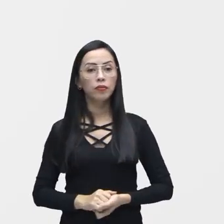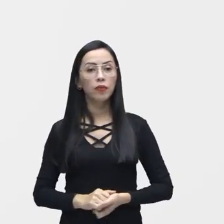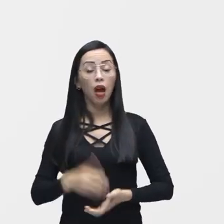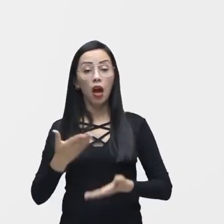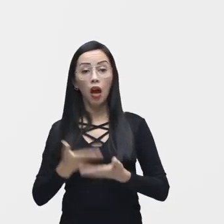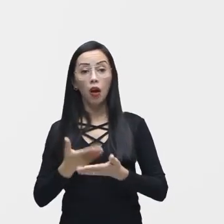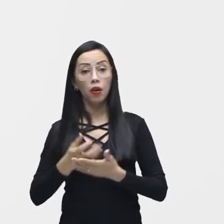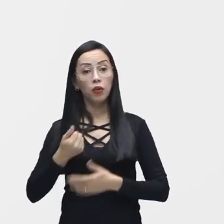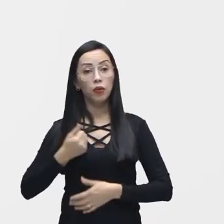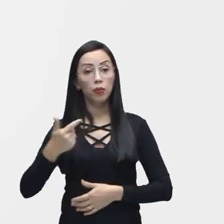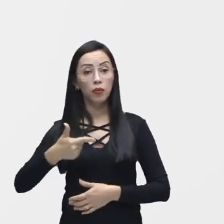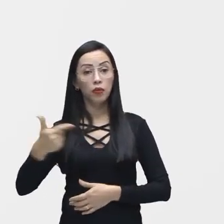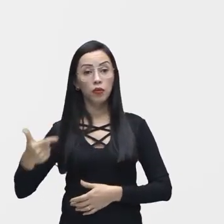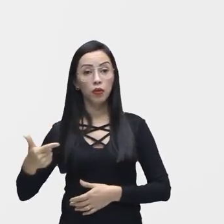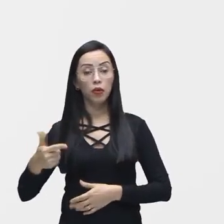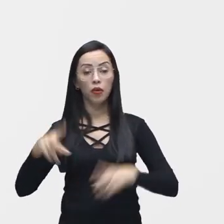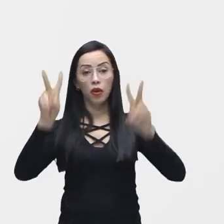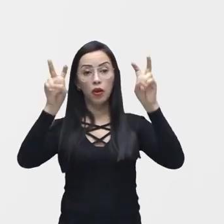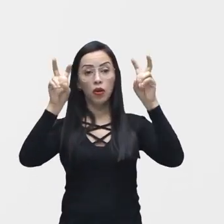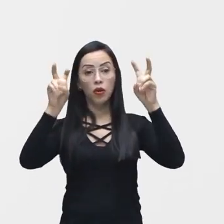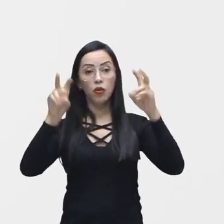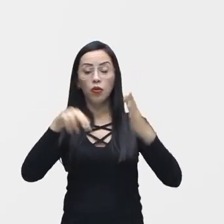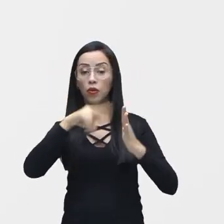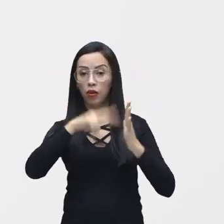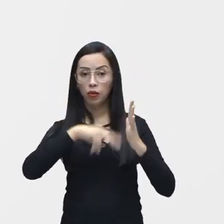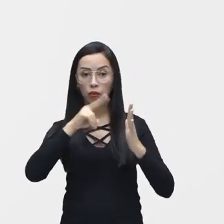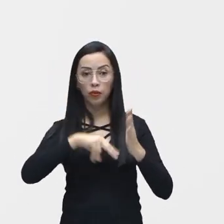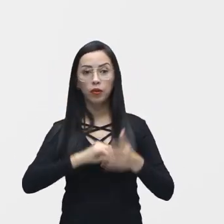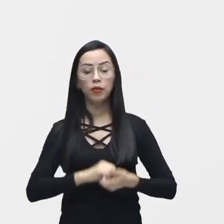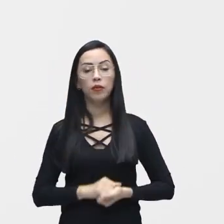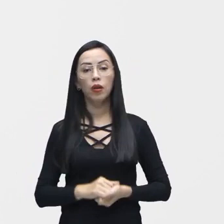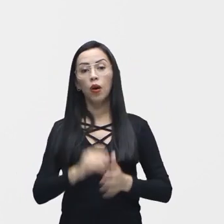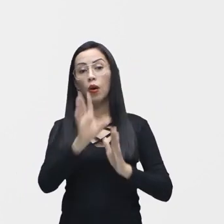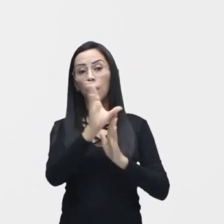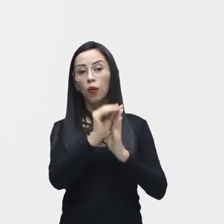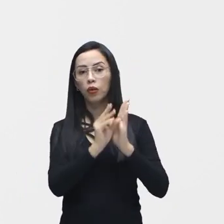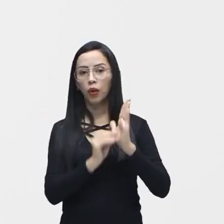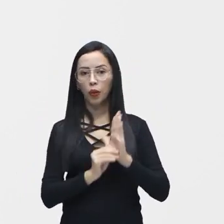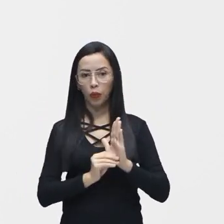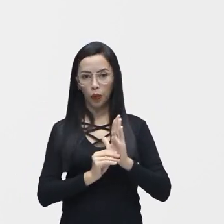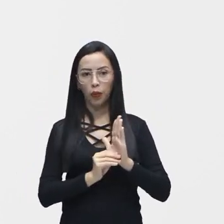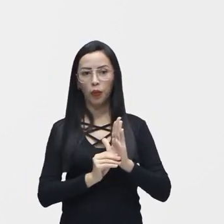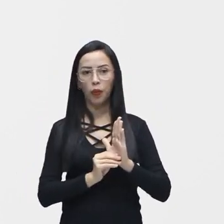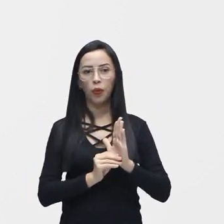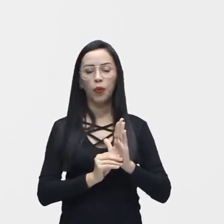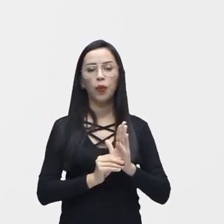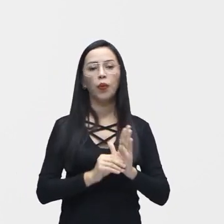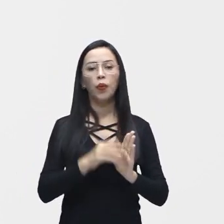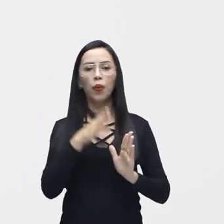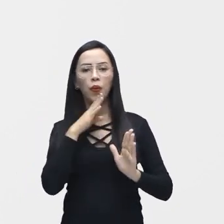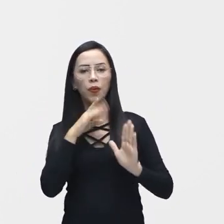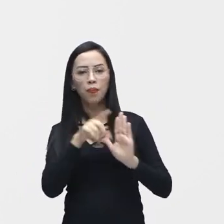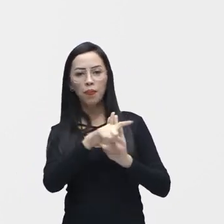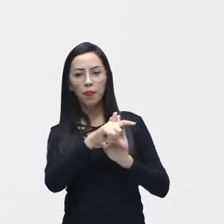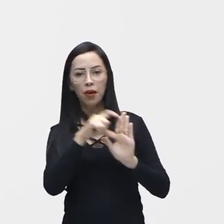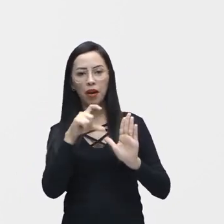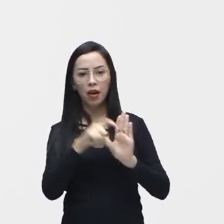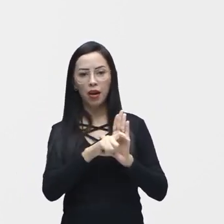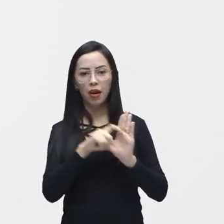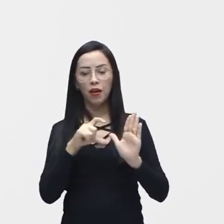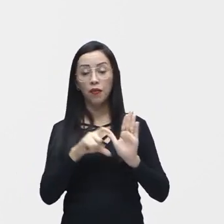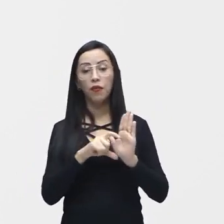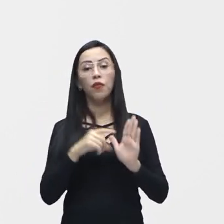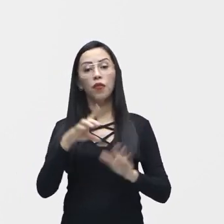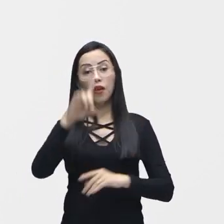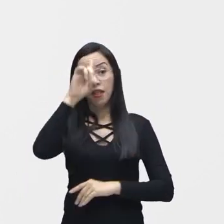Aula 22, eixo, leitura. Conteúdo, noções de parágrafos, ideia